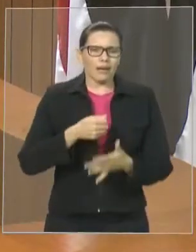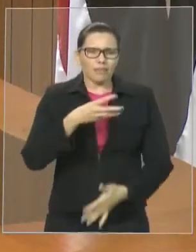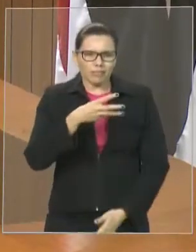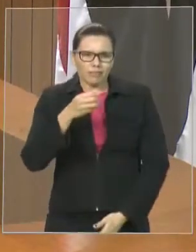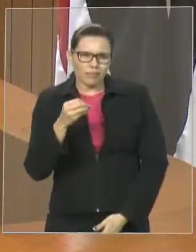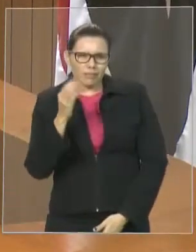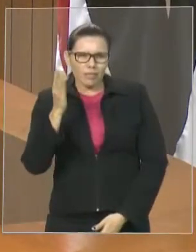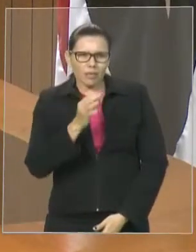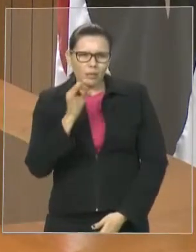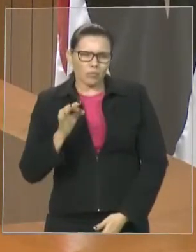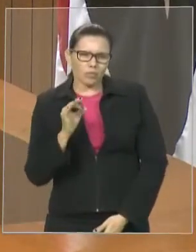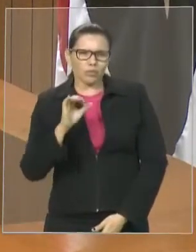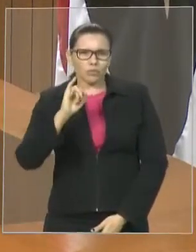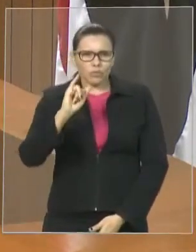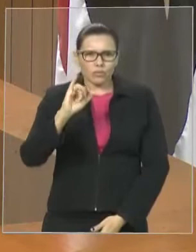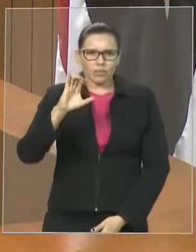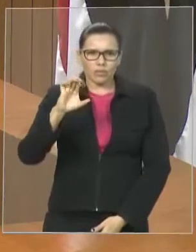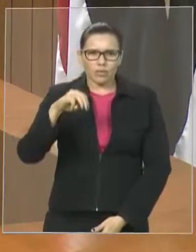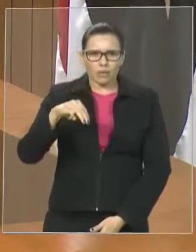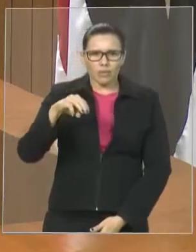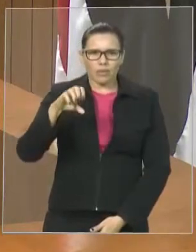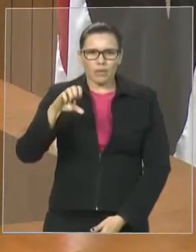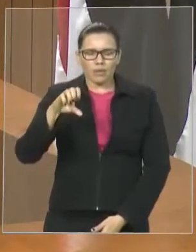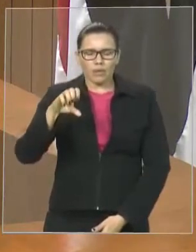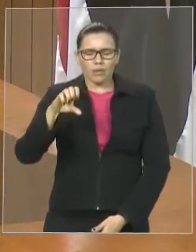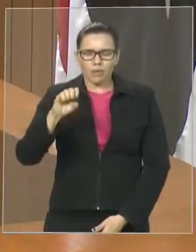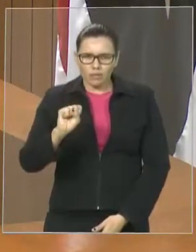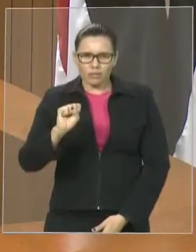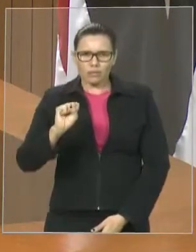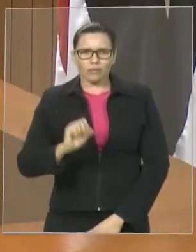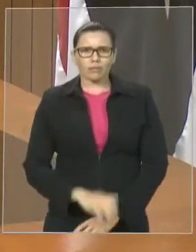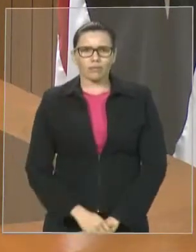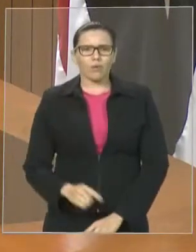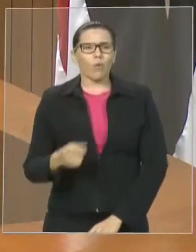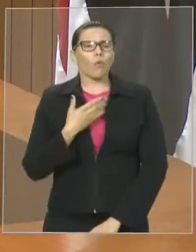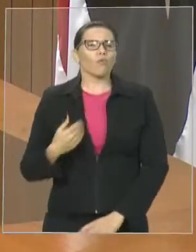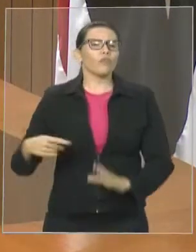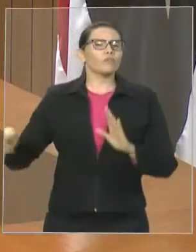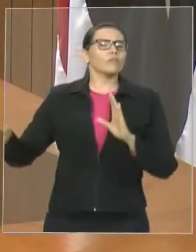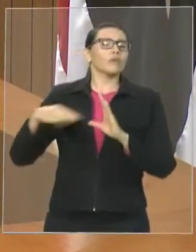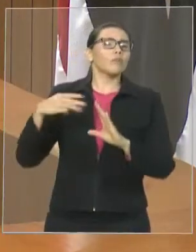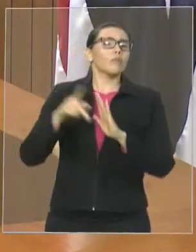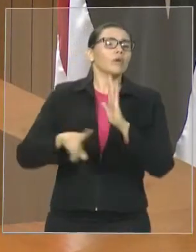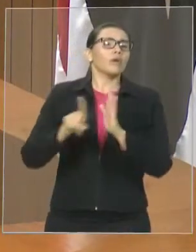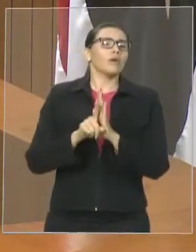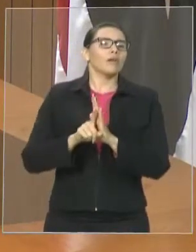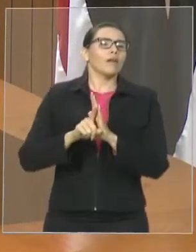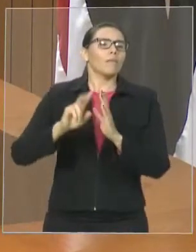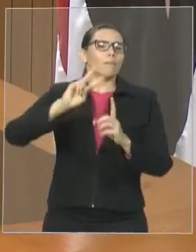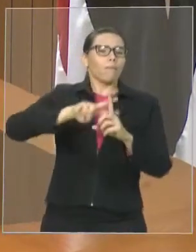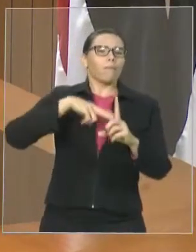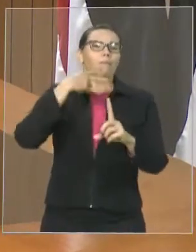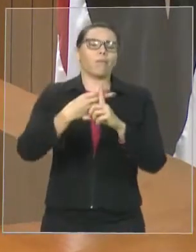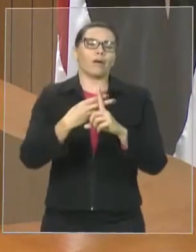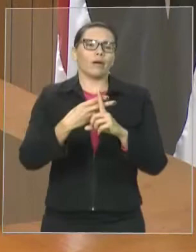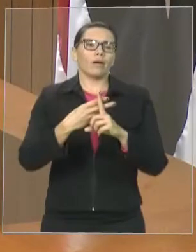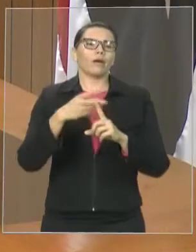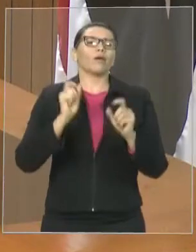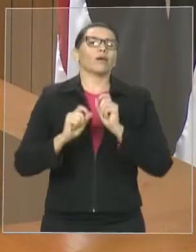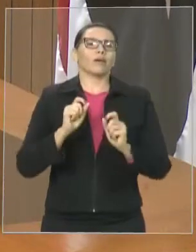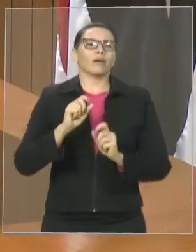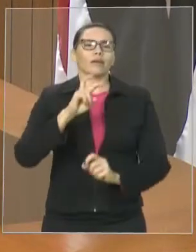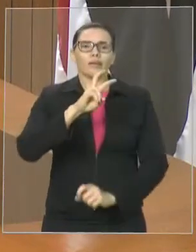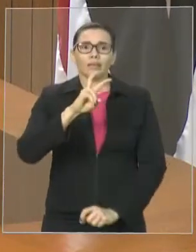50%, aumentou de 30% para 50%. E nós dizíamos aqui na tribuna, deputado Max Barros, que isso ia levar